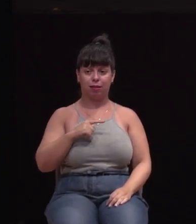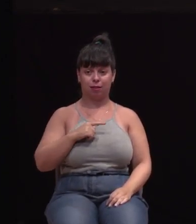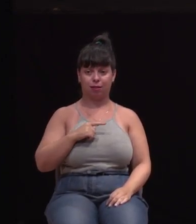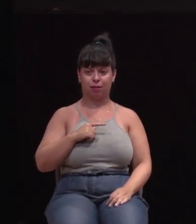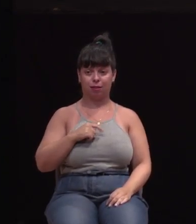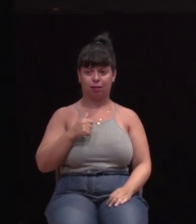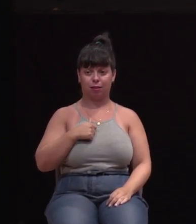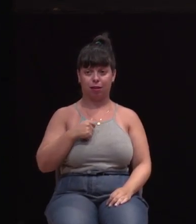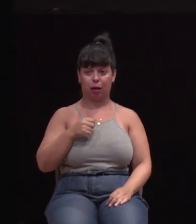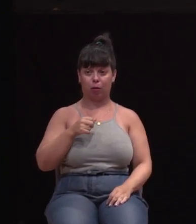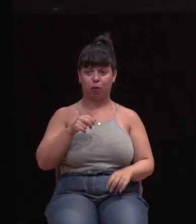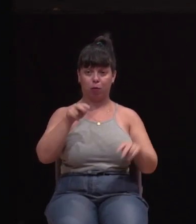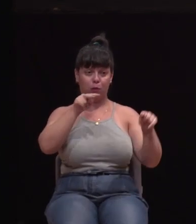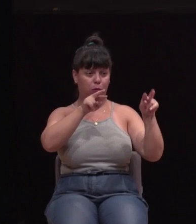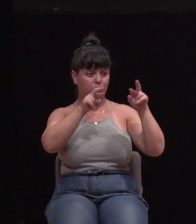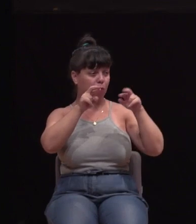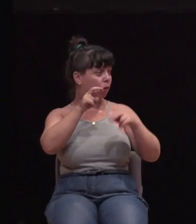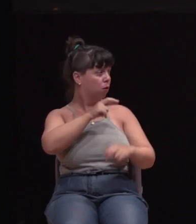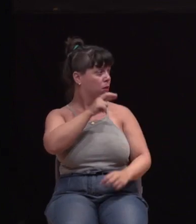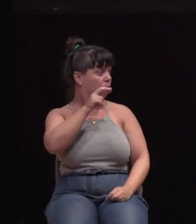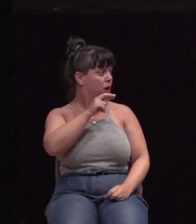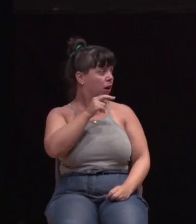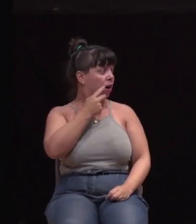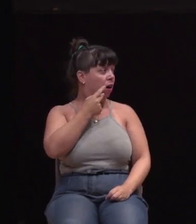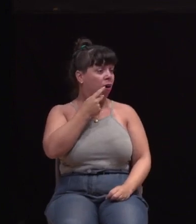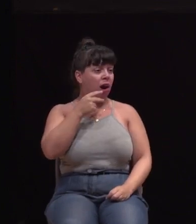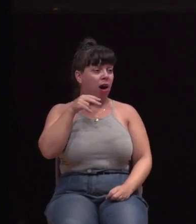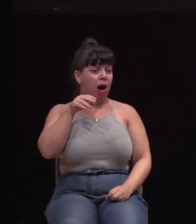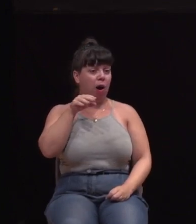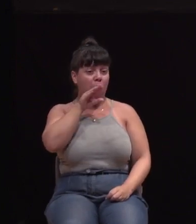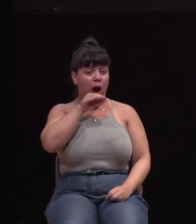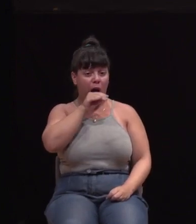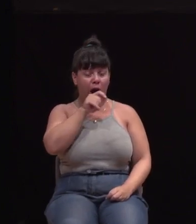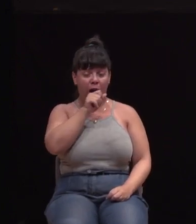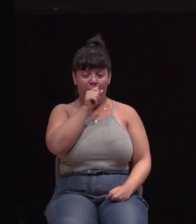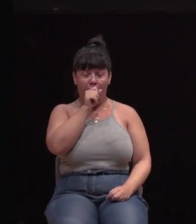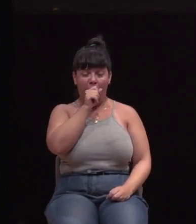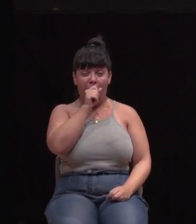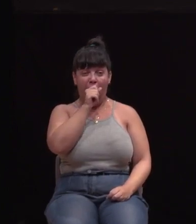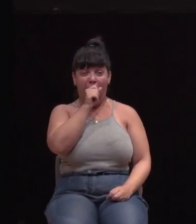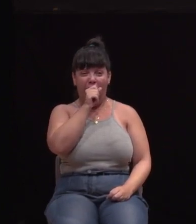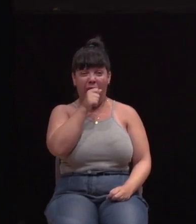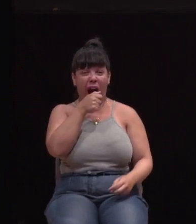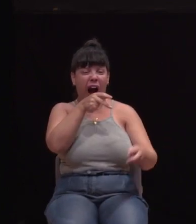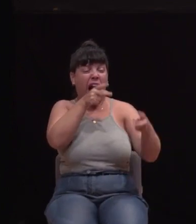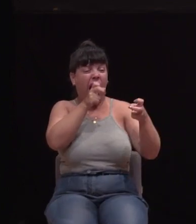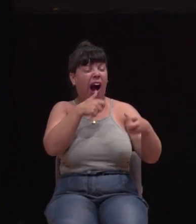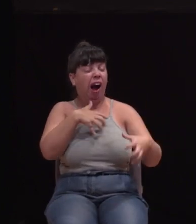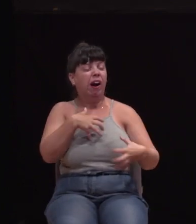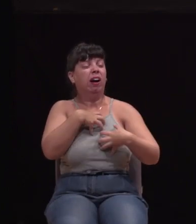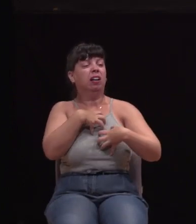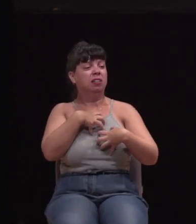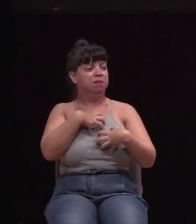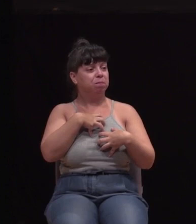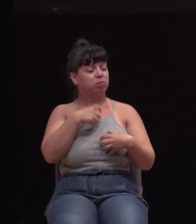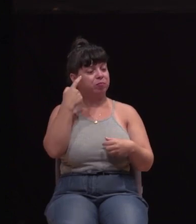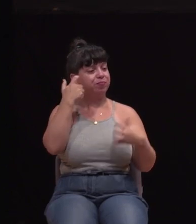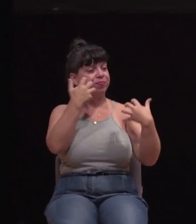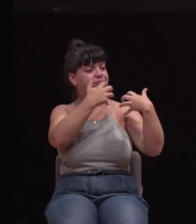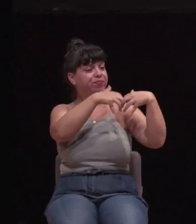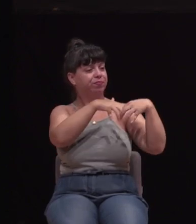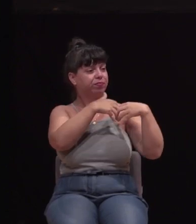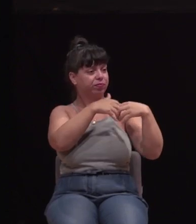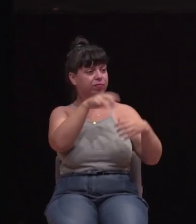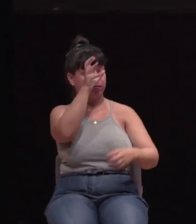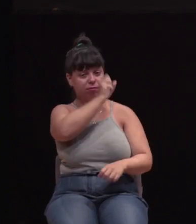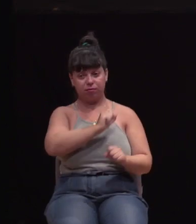eu observo, não vou roubar teu lugar de fala, mas é só porque é uma coisa que eu observo e me mobiliza, até para a gente poder pensar e eu